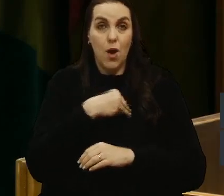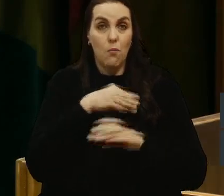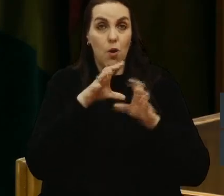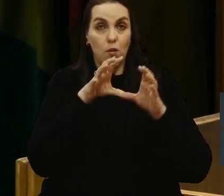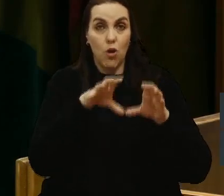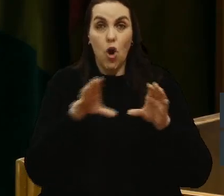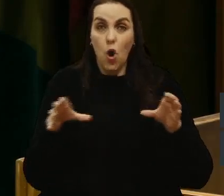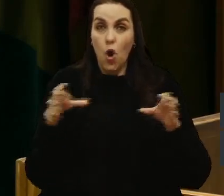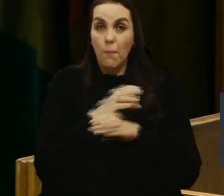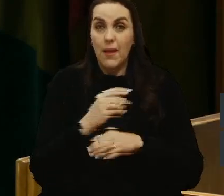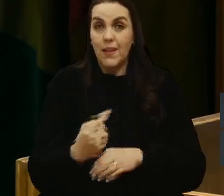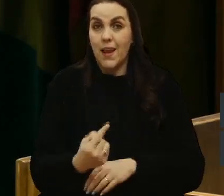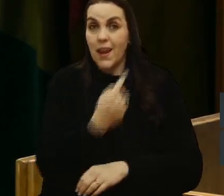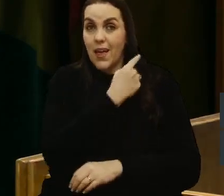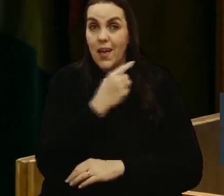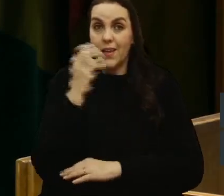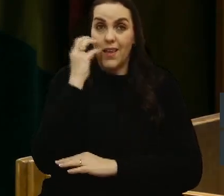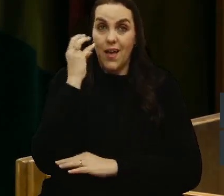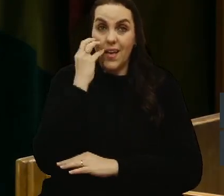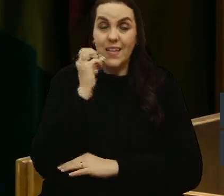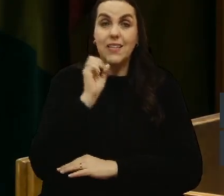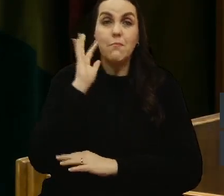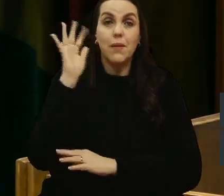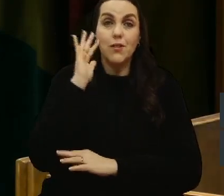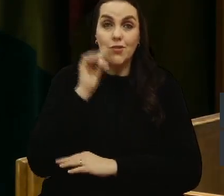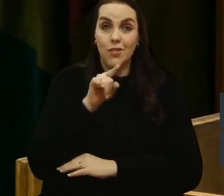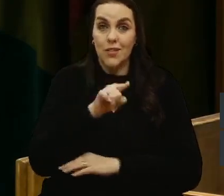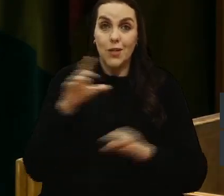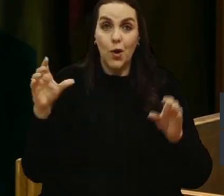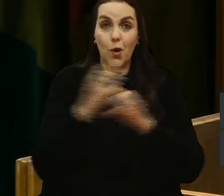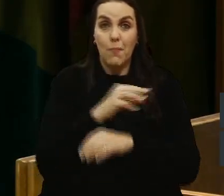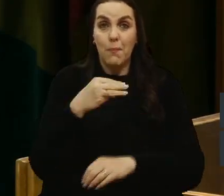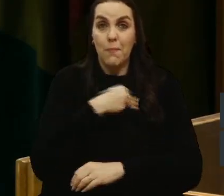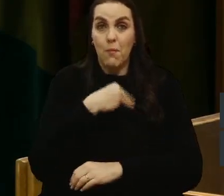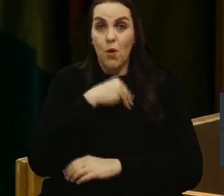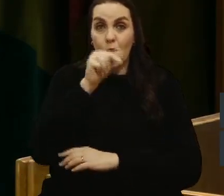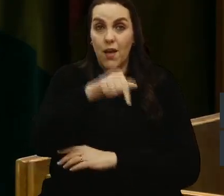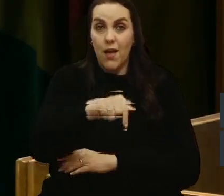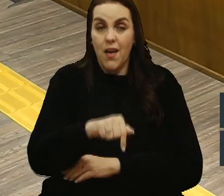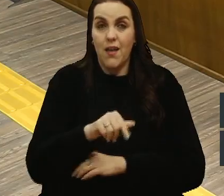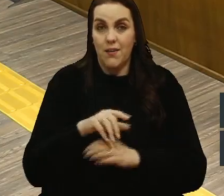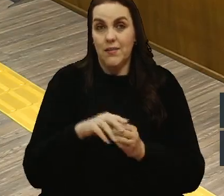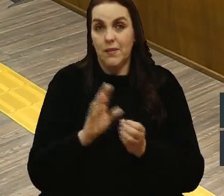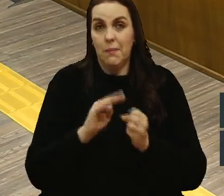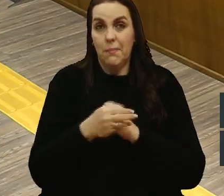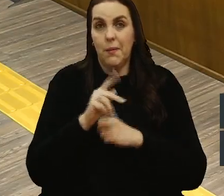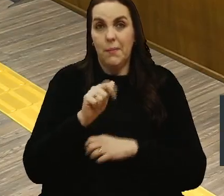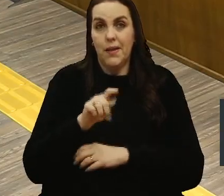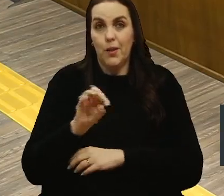REC. Imagina se a Marco Polo tivesse no Planalto, como é que ia estar aquela saída. Muito obrigado. Obrigado, vereador Cláudio.